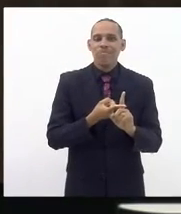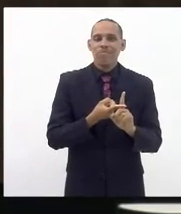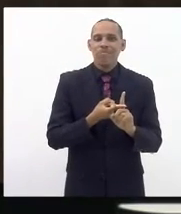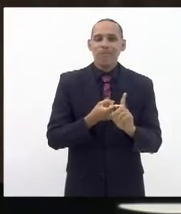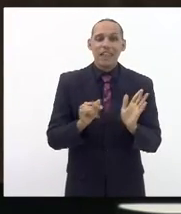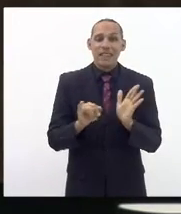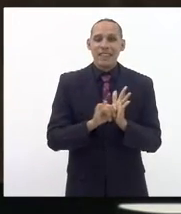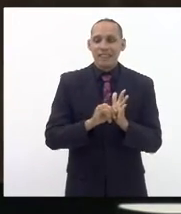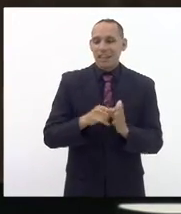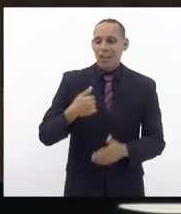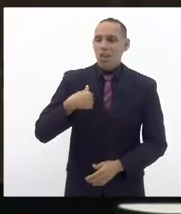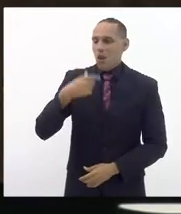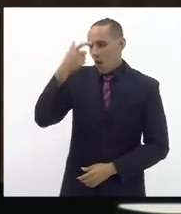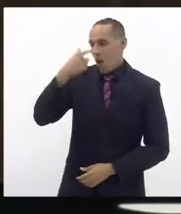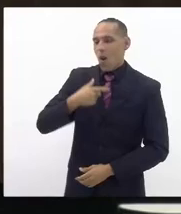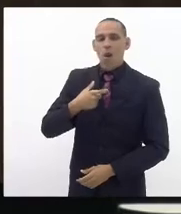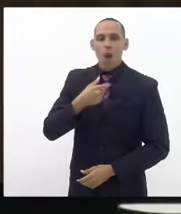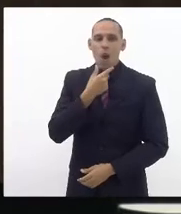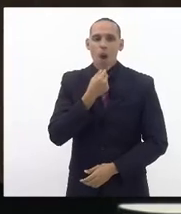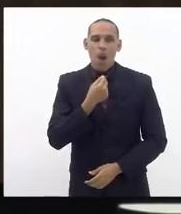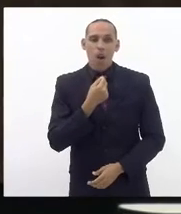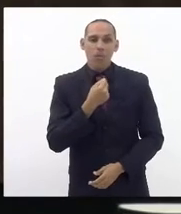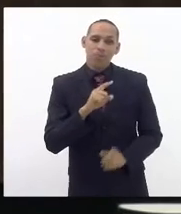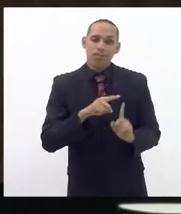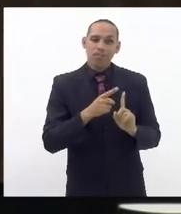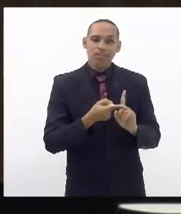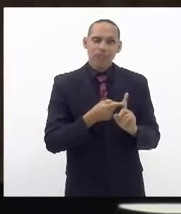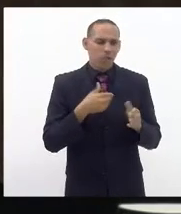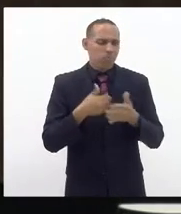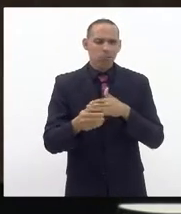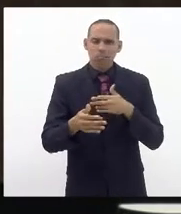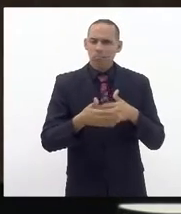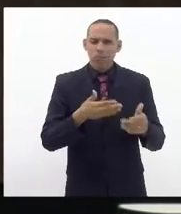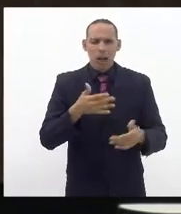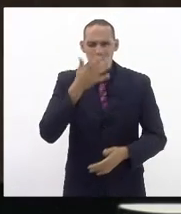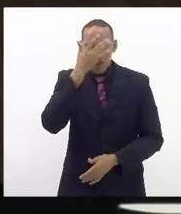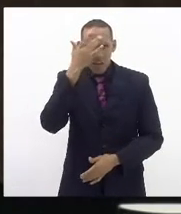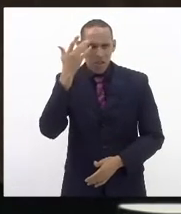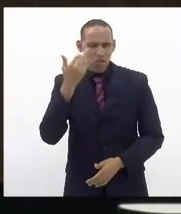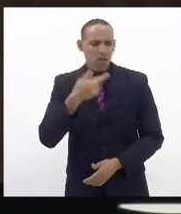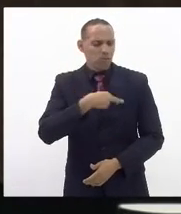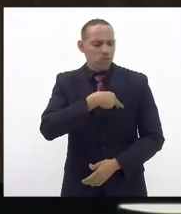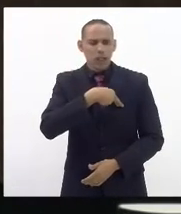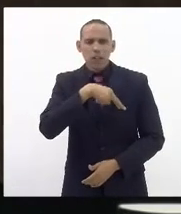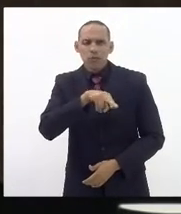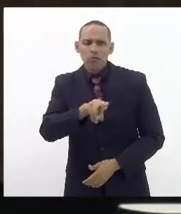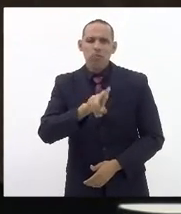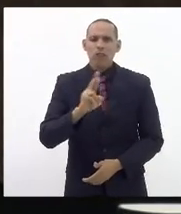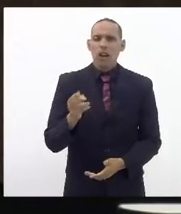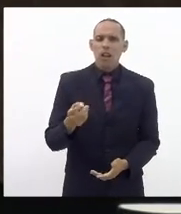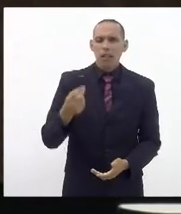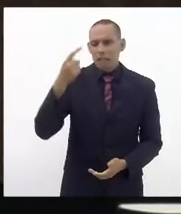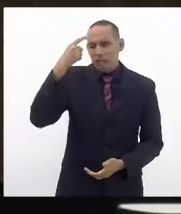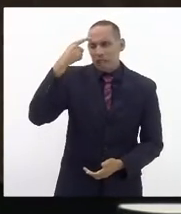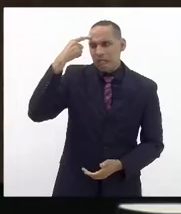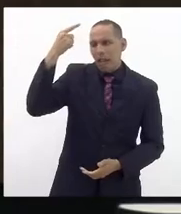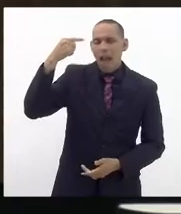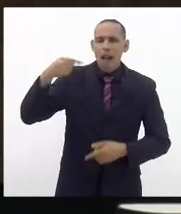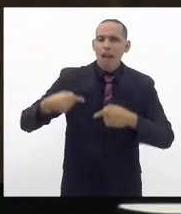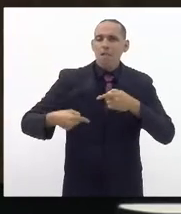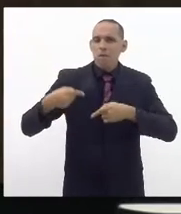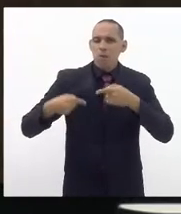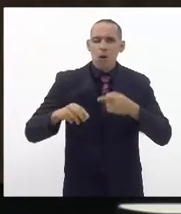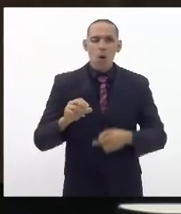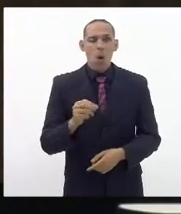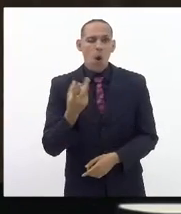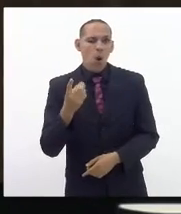elas, todas as pessoas, independente da sua religião, da sua convicção política, do